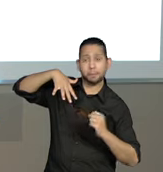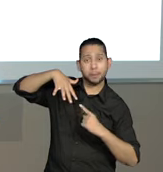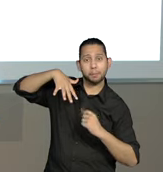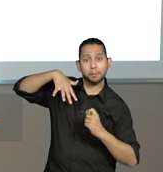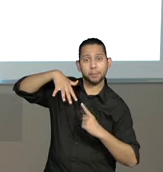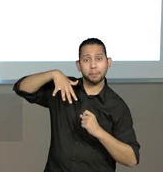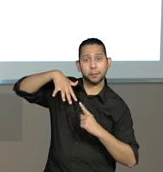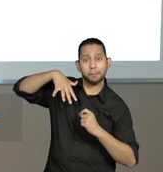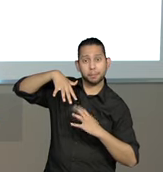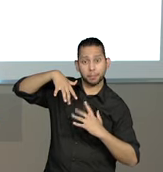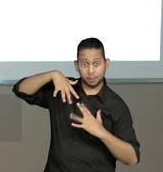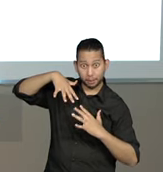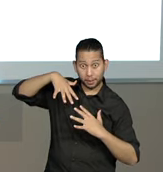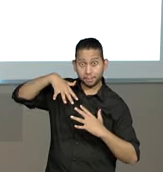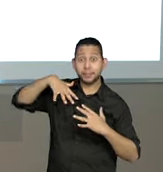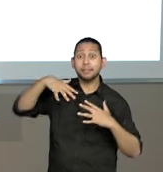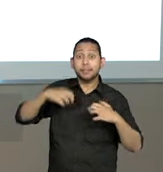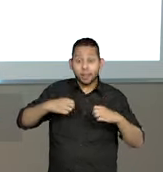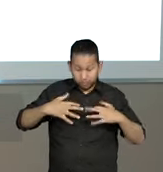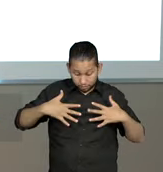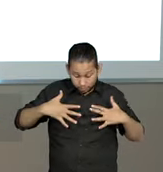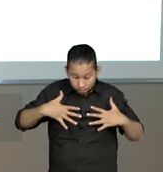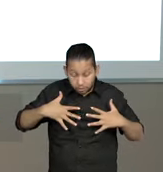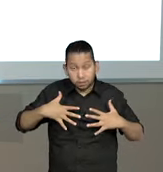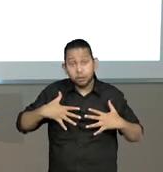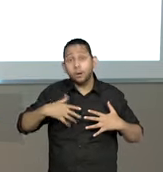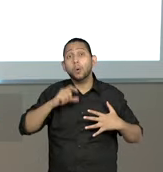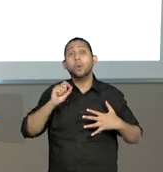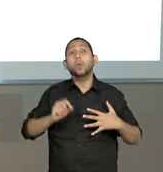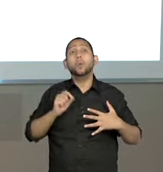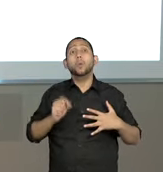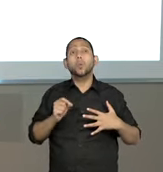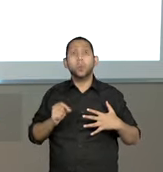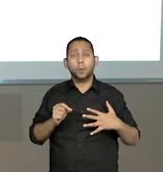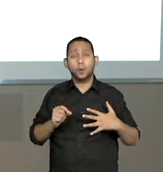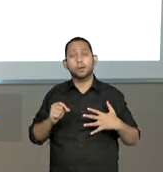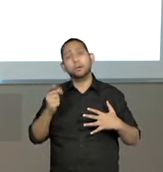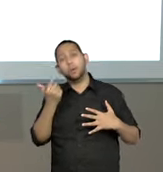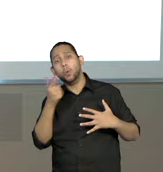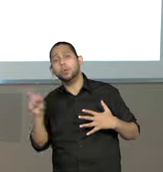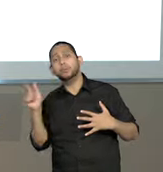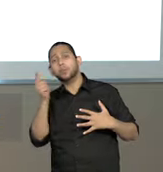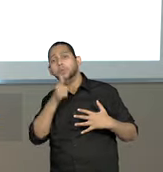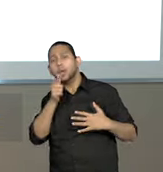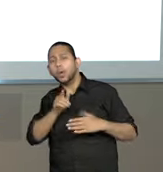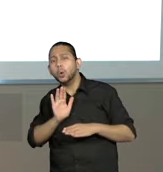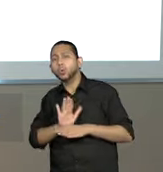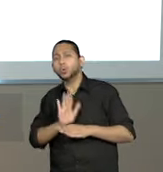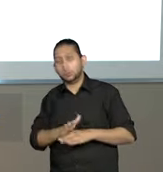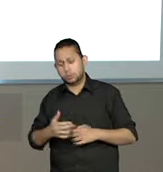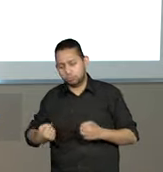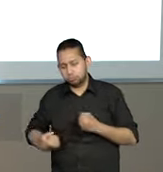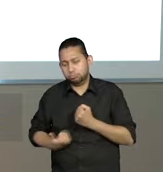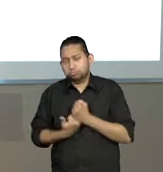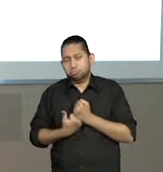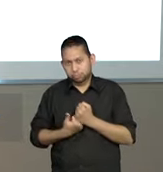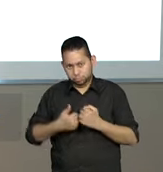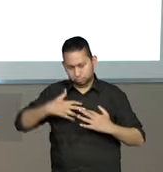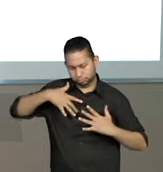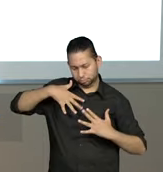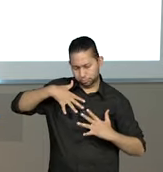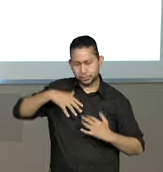você tem umas células gliais que são um suporte para eles. Só que